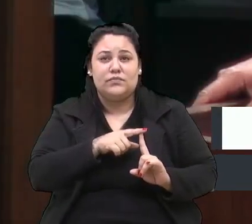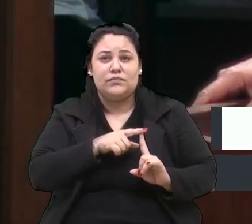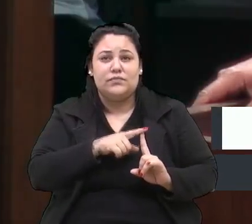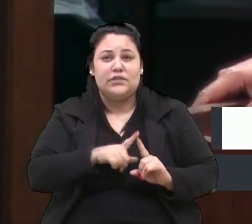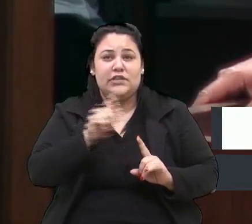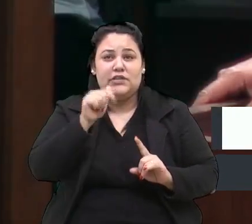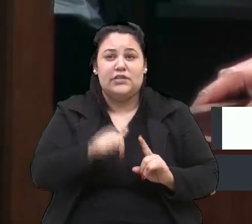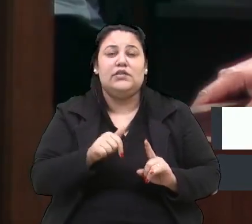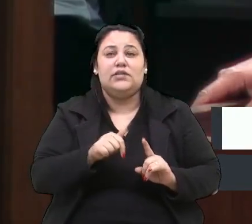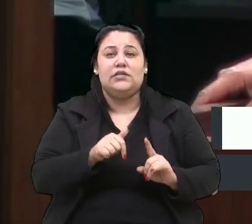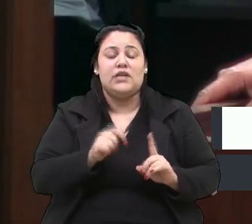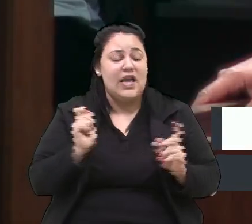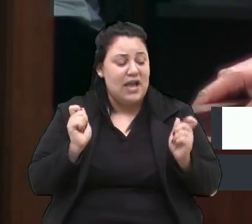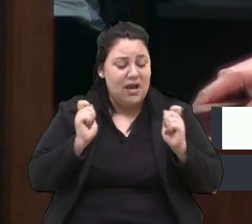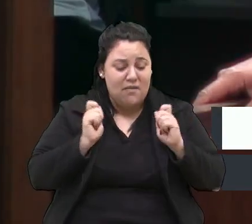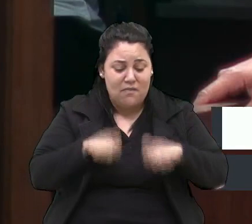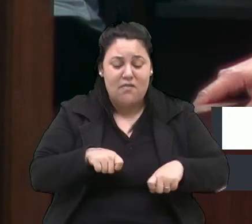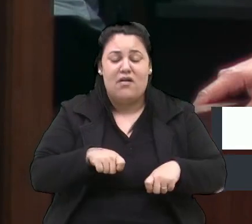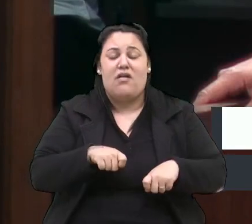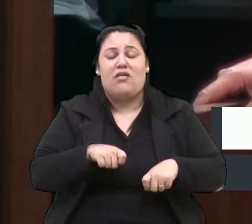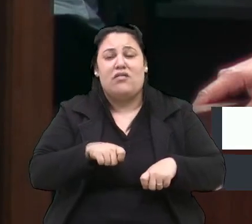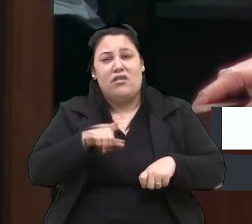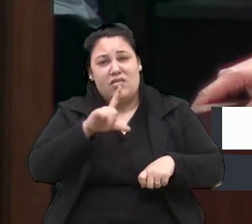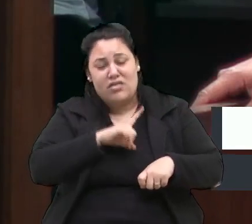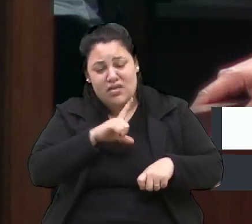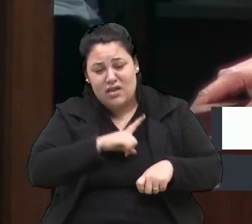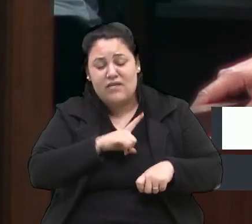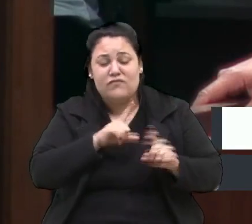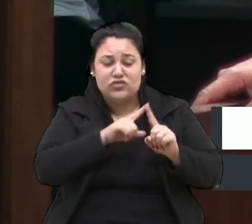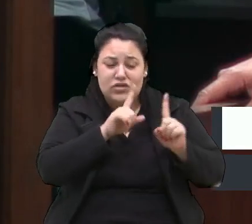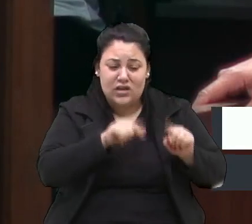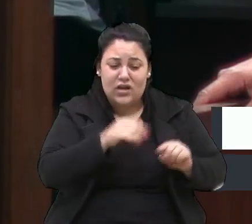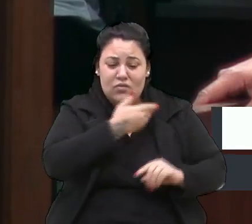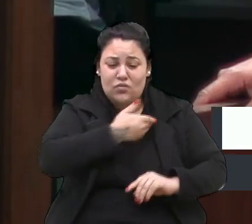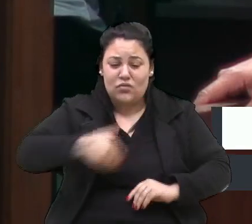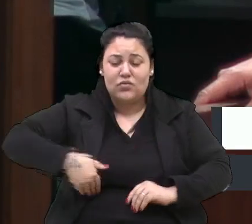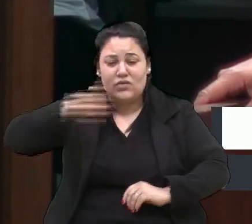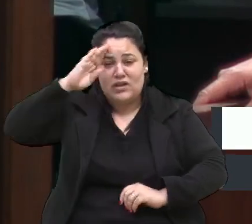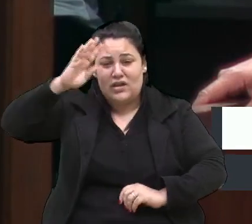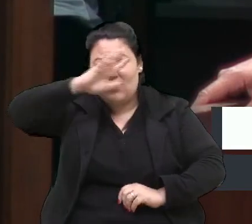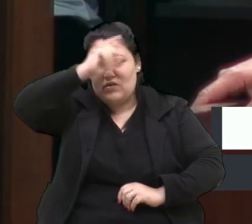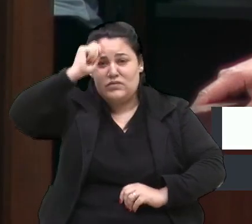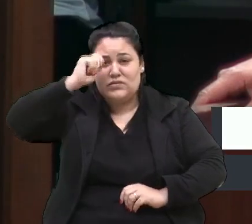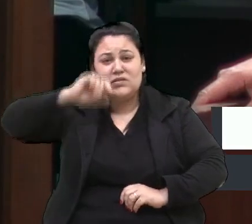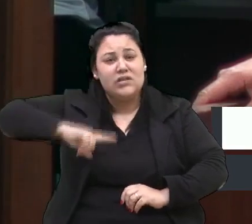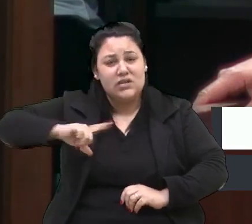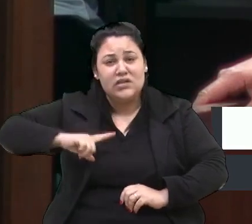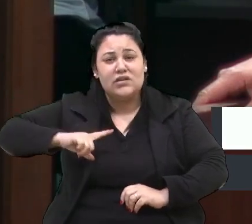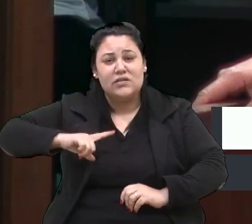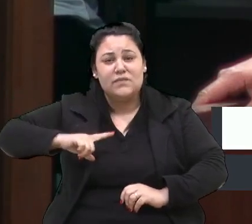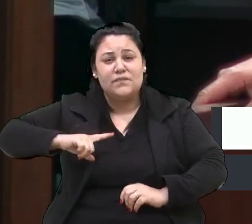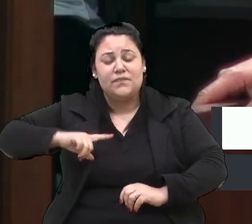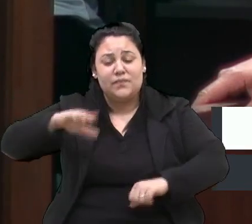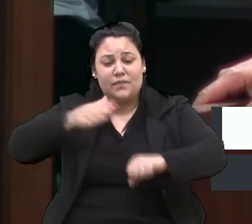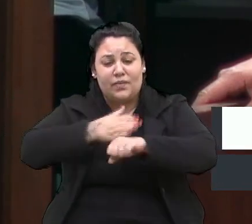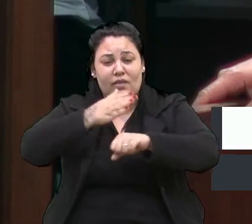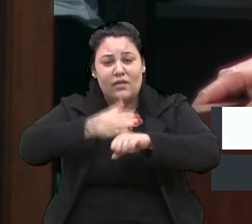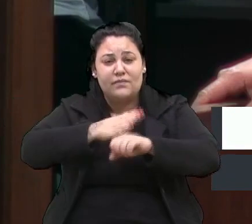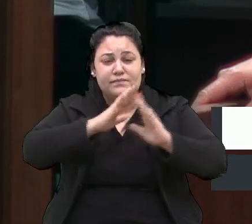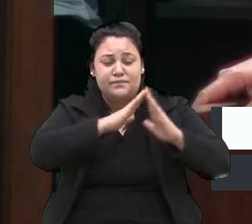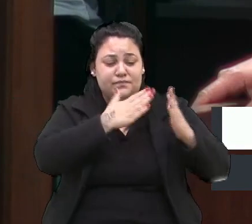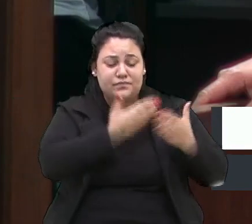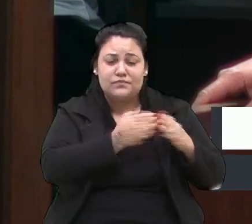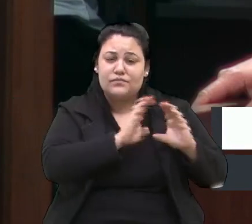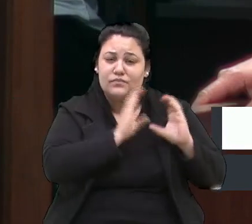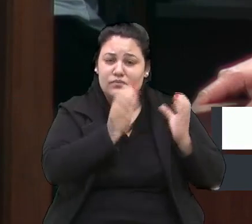essas competentes colegas servidoras públicas municipais da Guarda estejam nas nossas escolas, com a comunidade